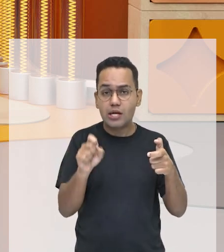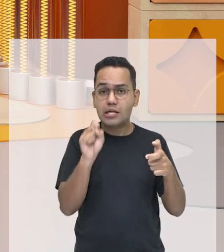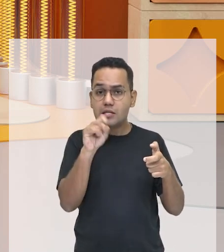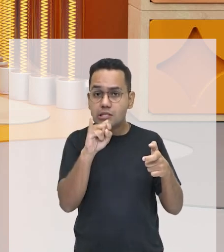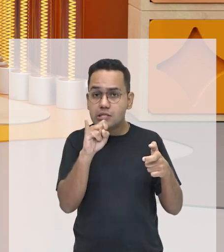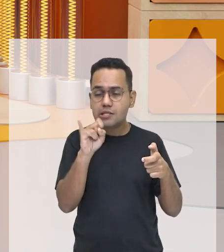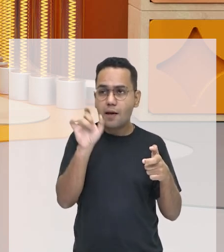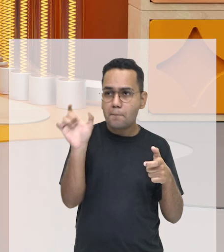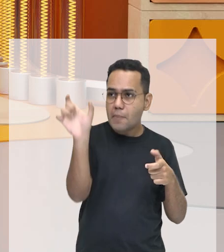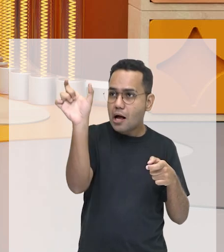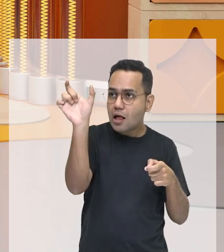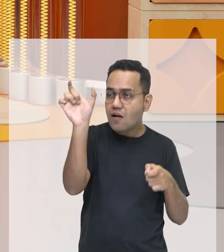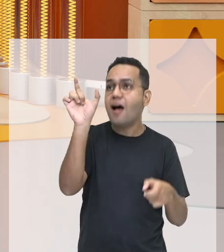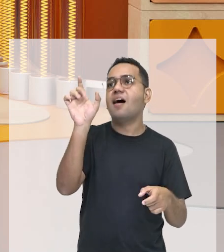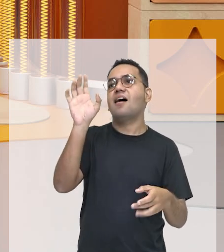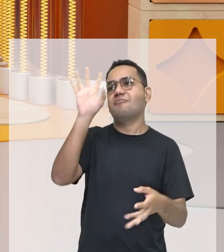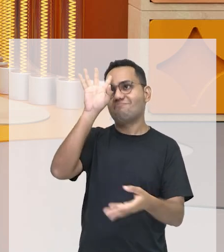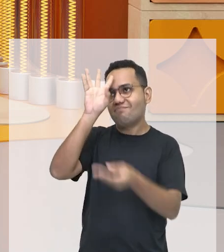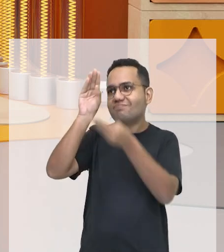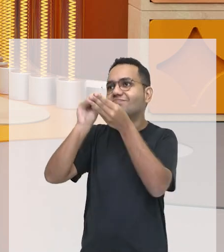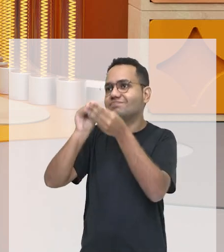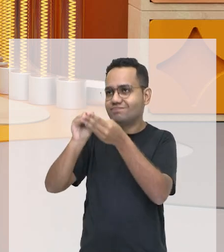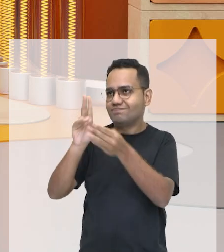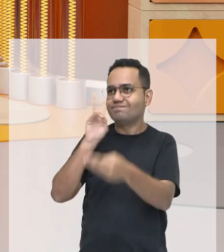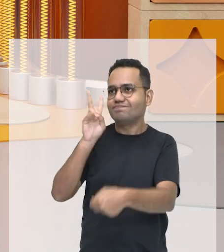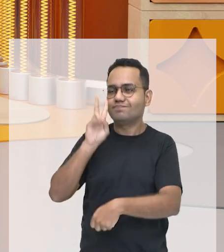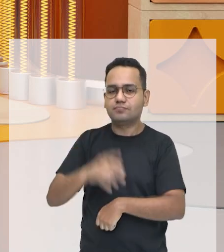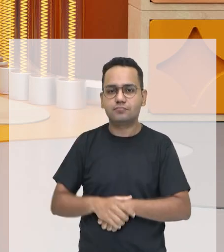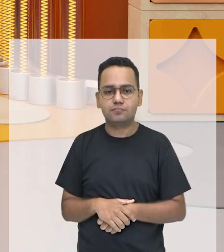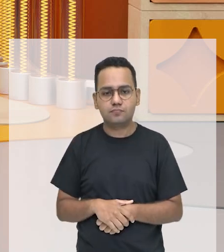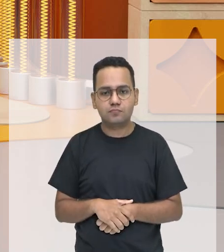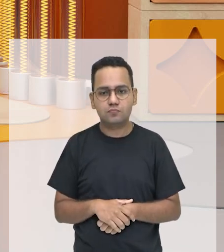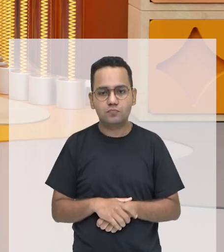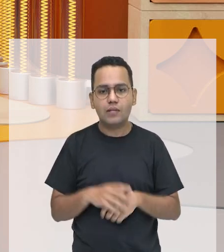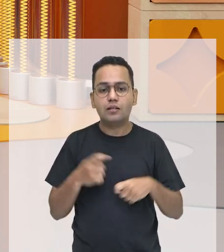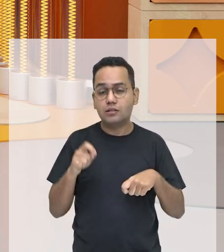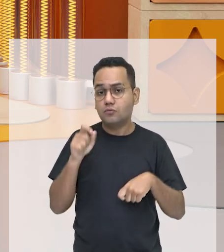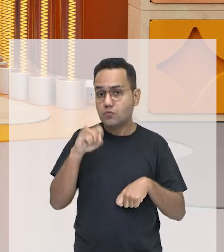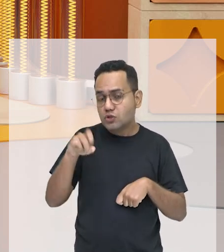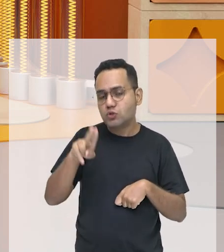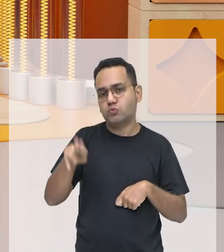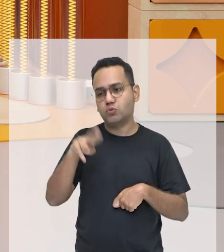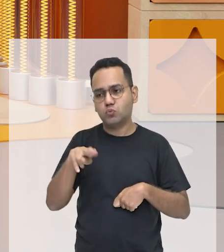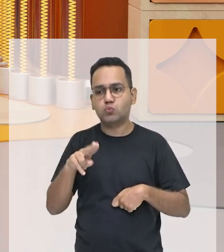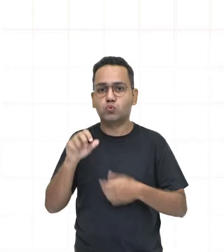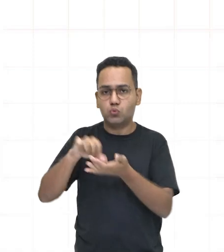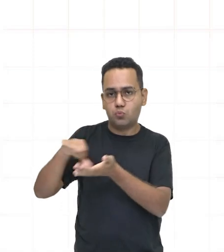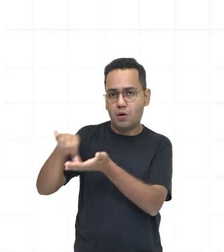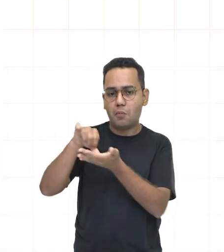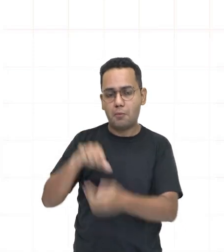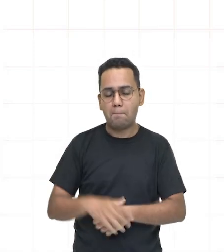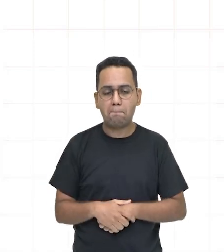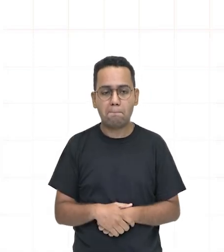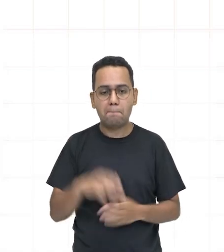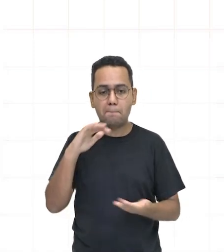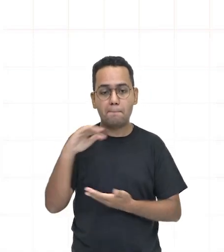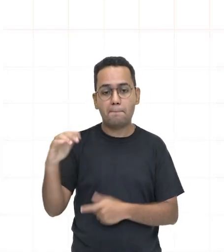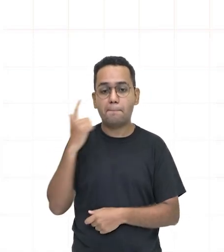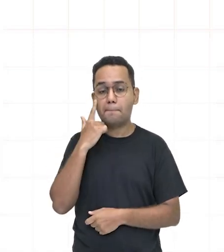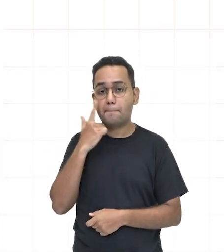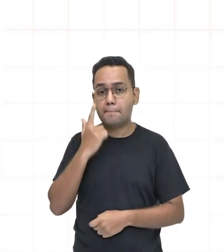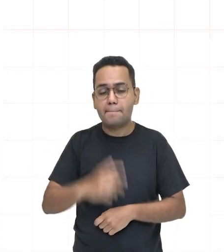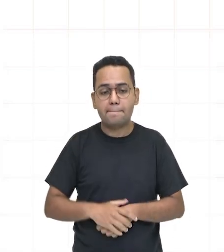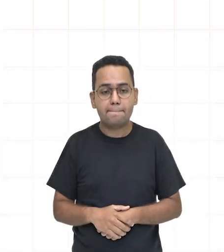palavra ali, né? Não precisar estar 100% das vezes com os mapas ali na mão. Vamos dar uma olhada aqui na divisão desse